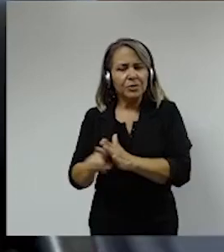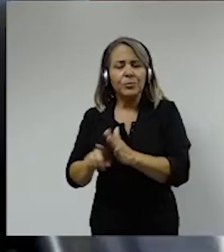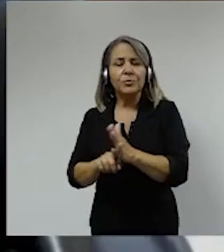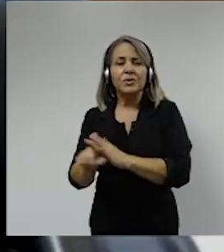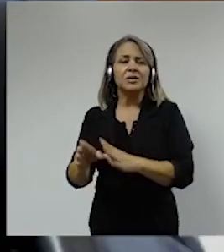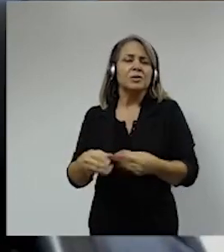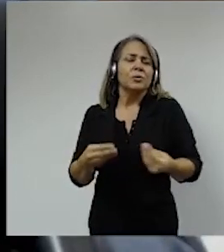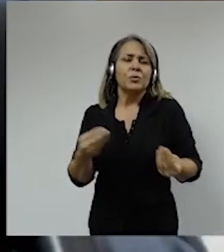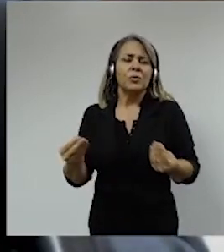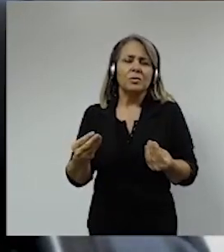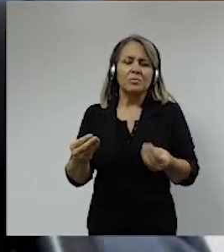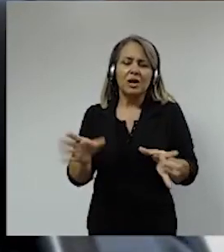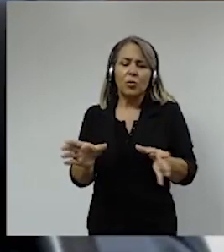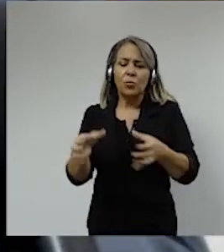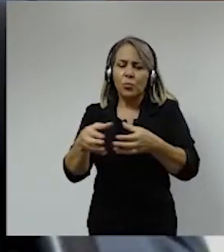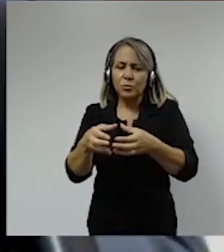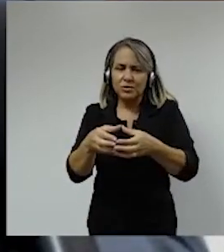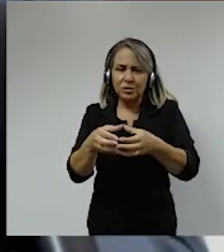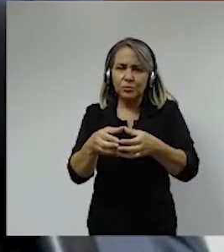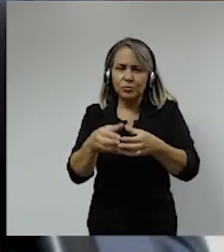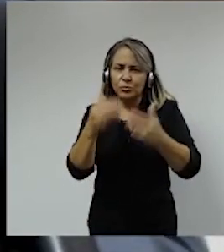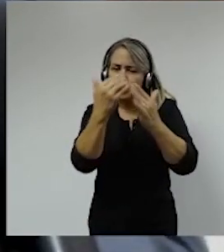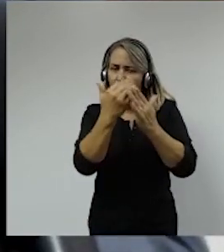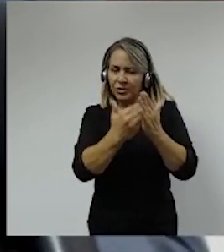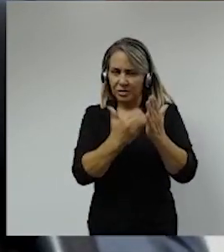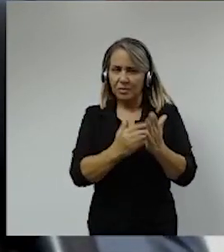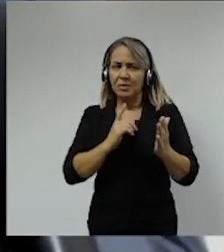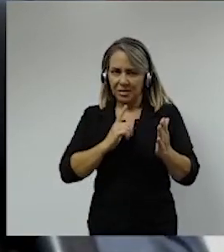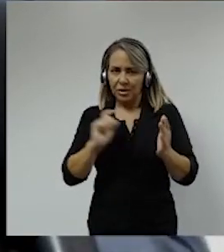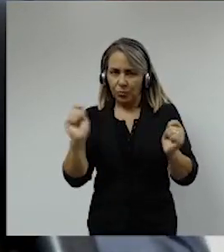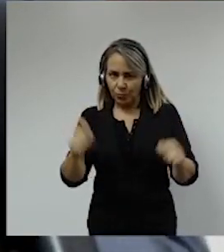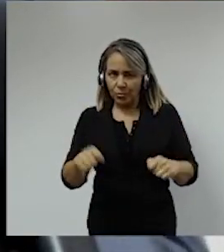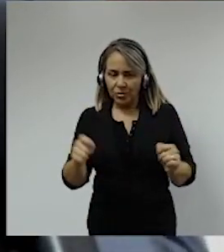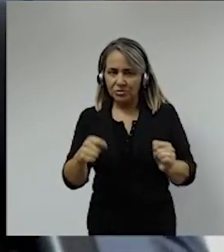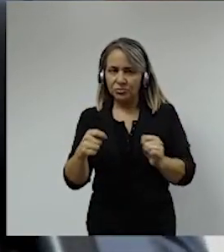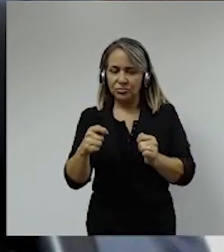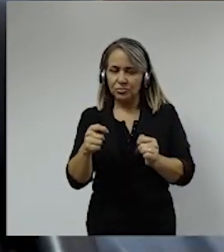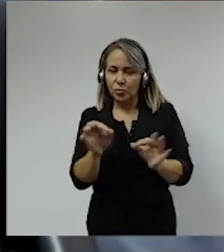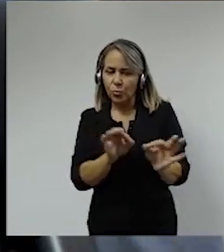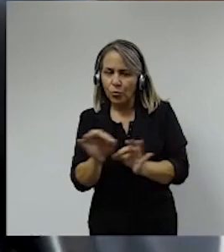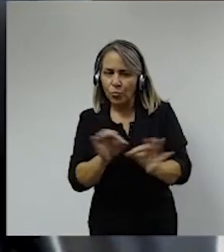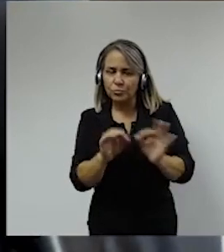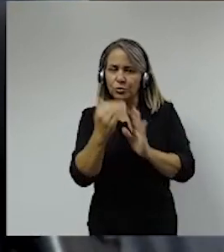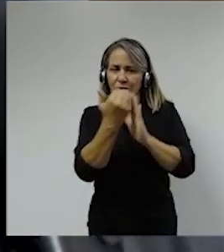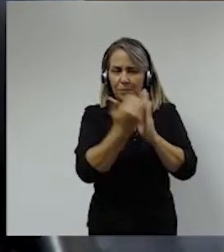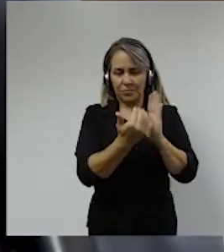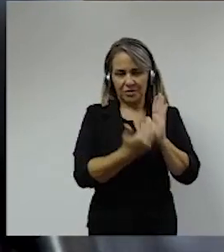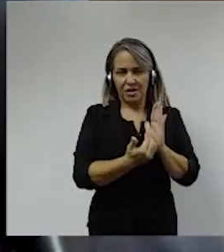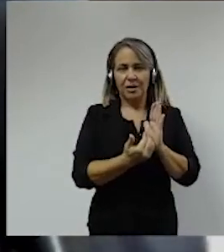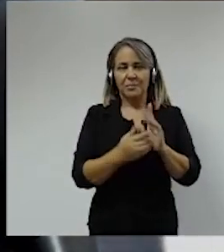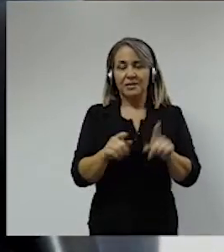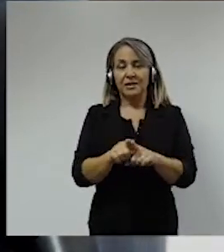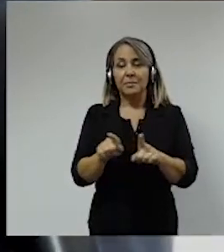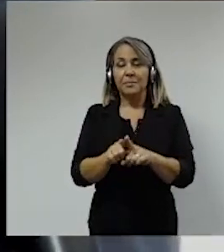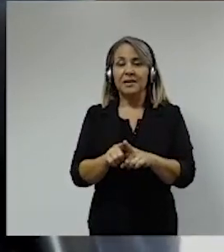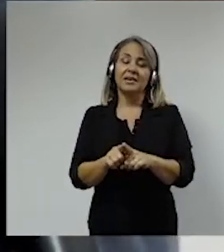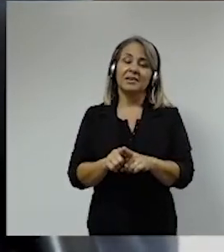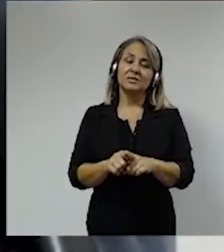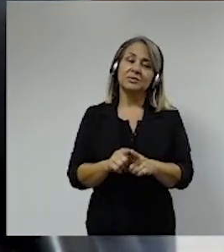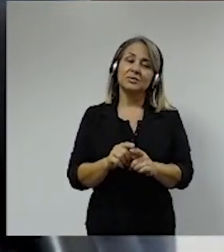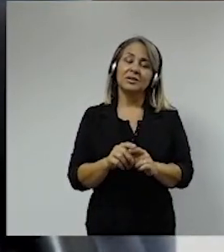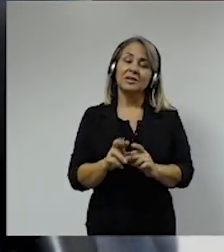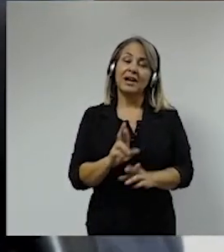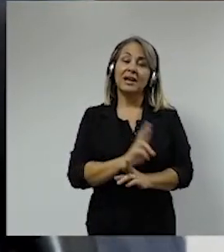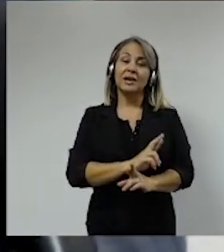conteúdo programático, a possibilidade de controle programático dessas lives, da autorregulação que nós temos, por exemplo,